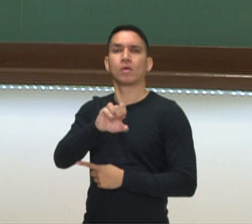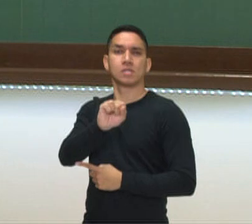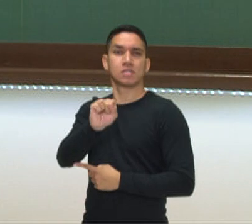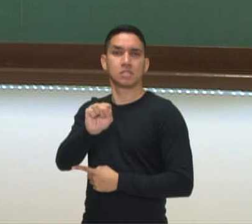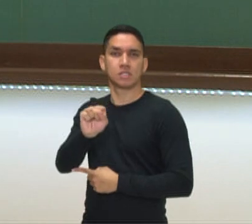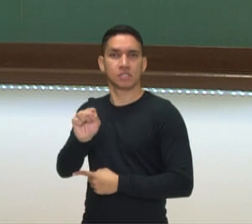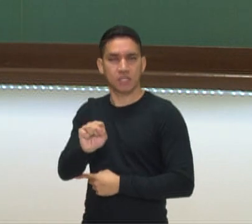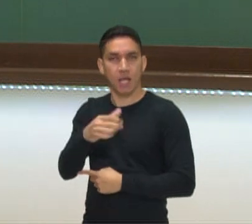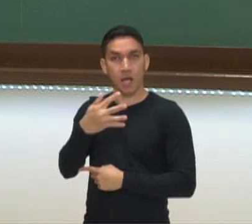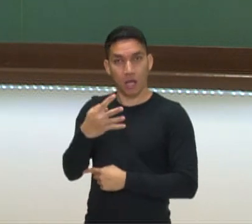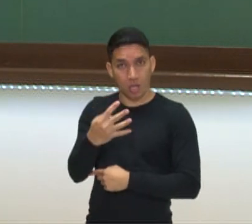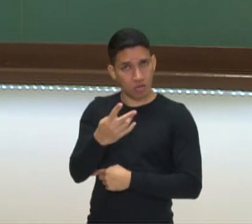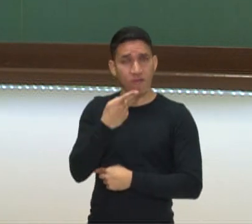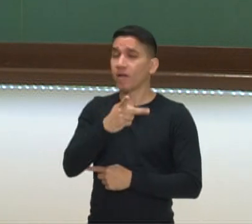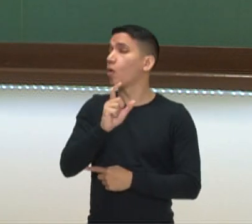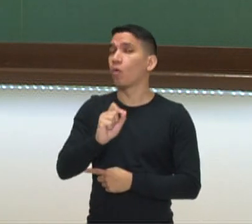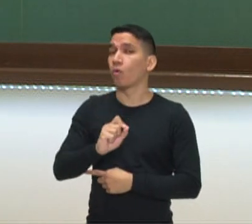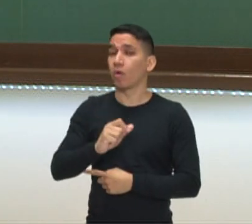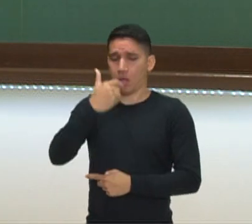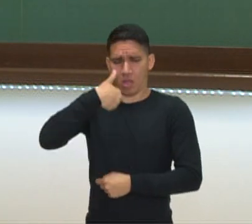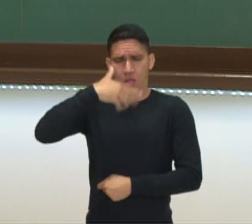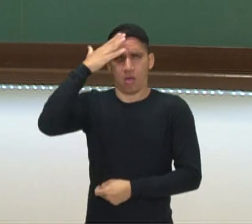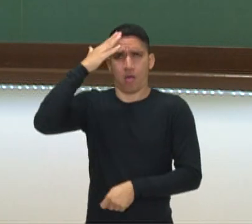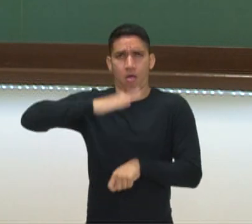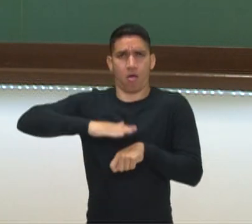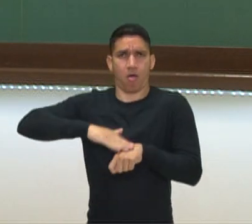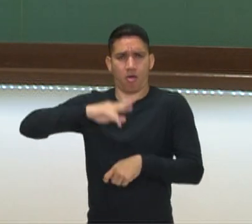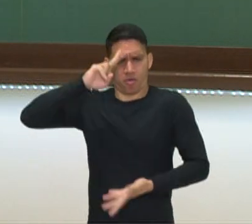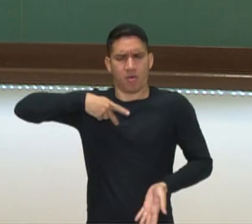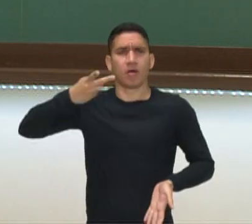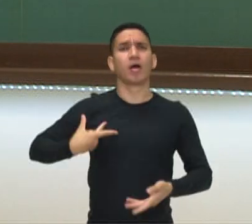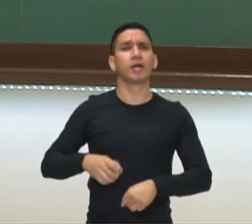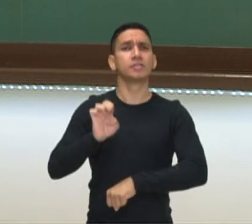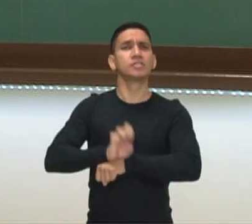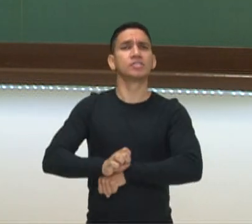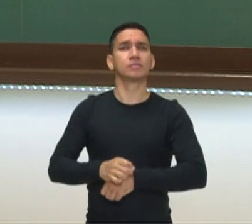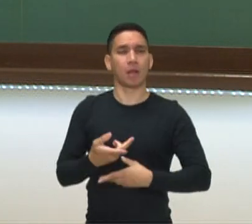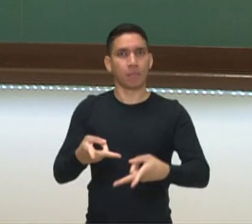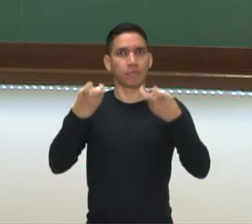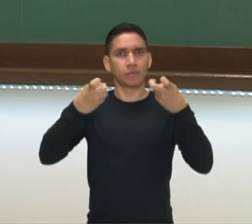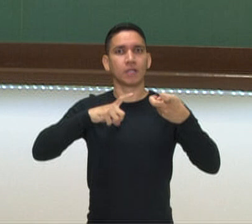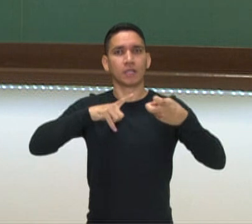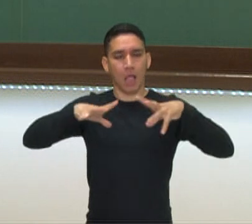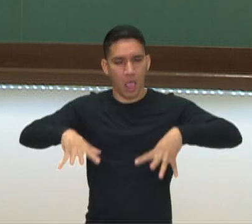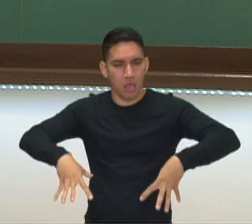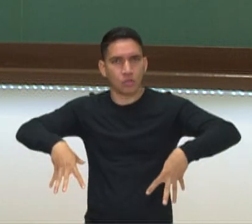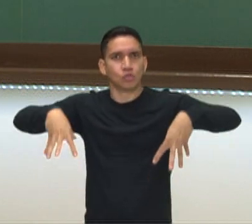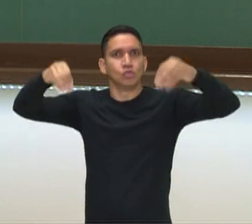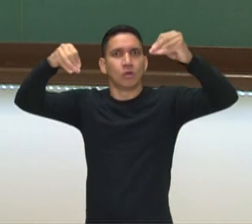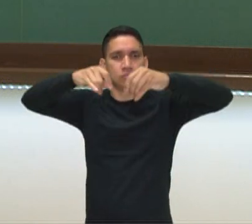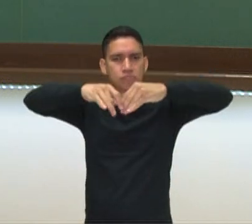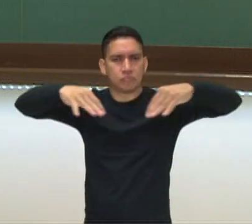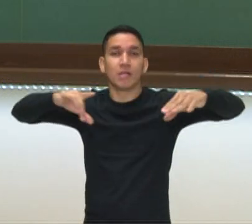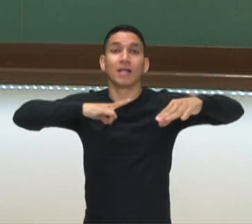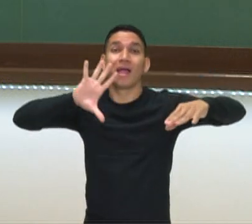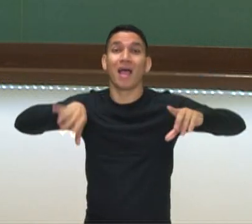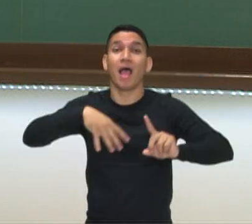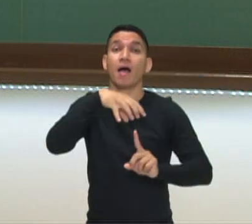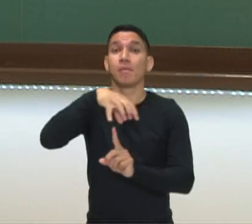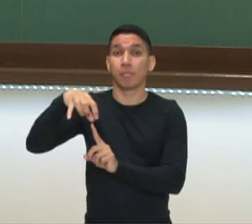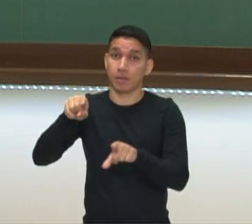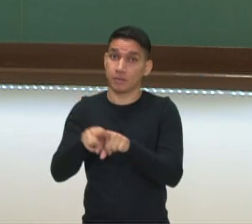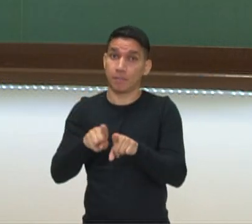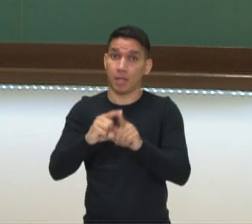falava "o Estado sou eu", onde nós vimos ali o Palácio de Versalhes, né, onde vivia a monarquia e